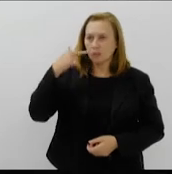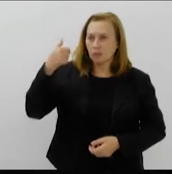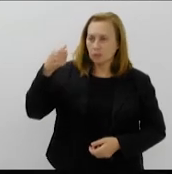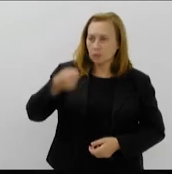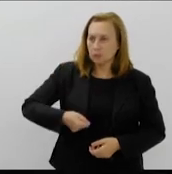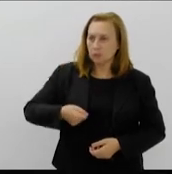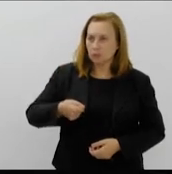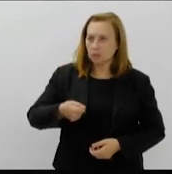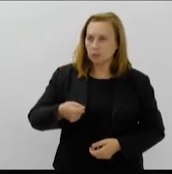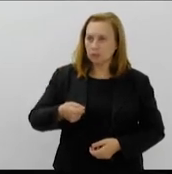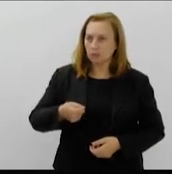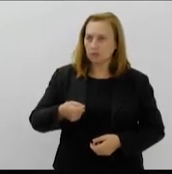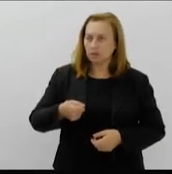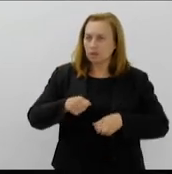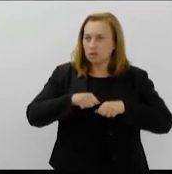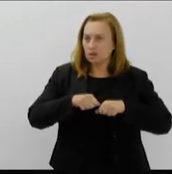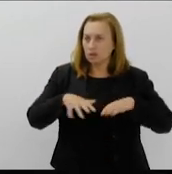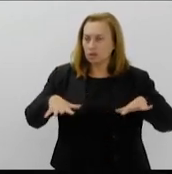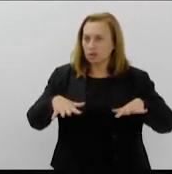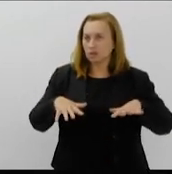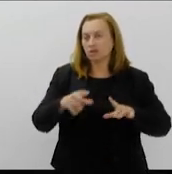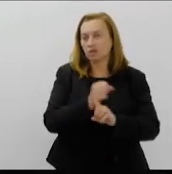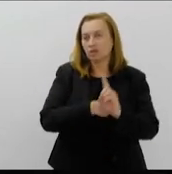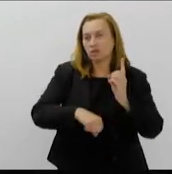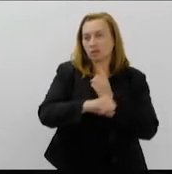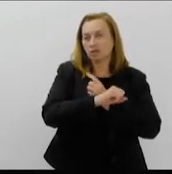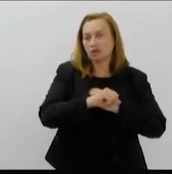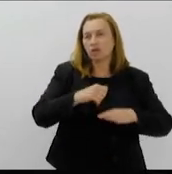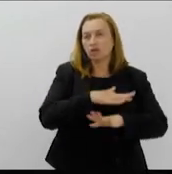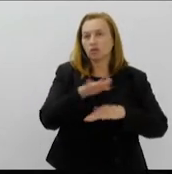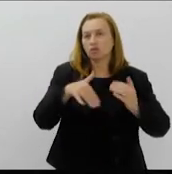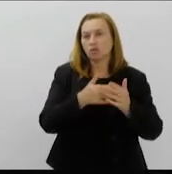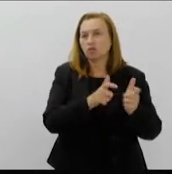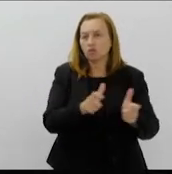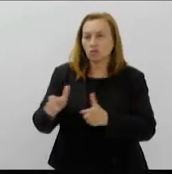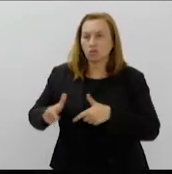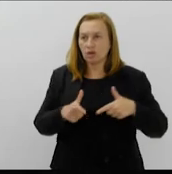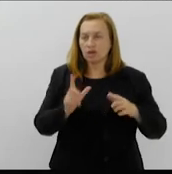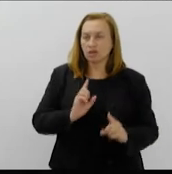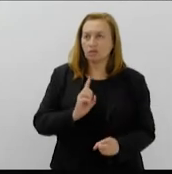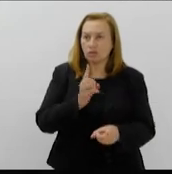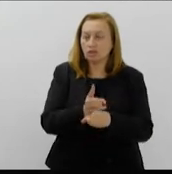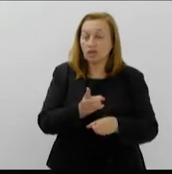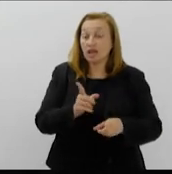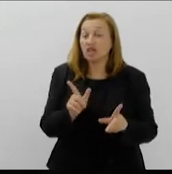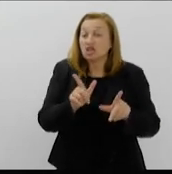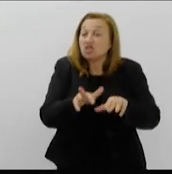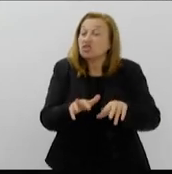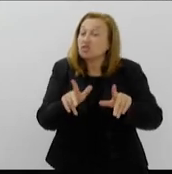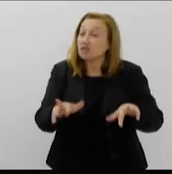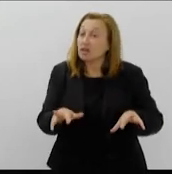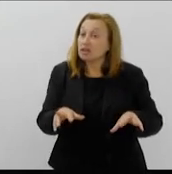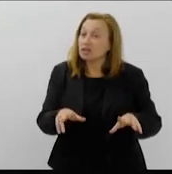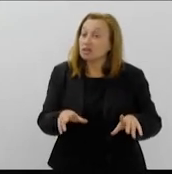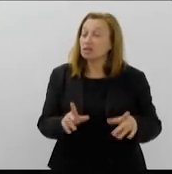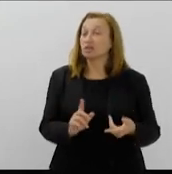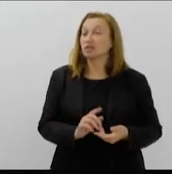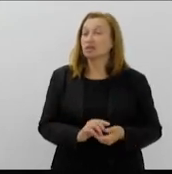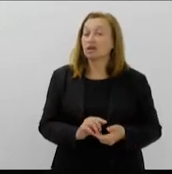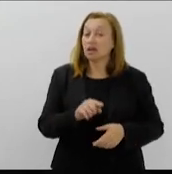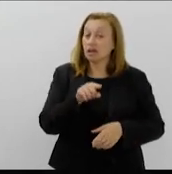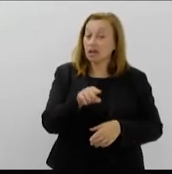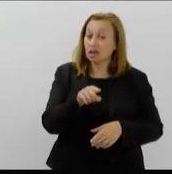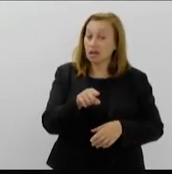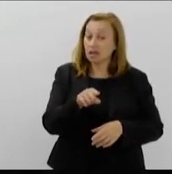algo que permeia a sociedade brasileira e está em todos os lugares. A diferença está entre aqueles que passam